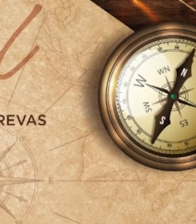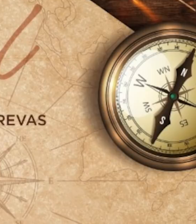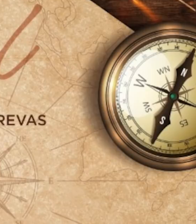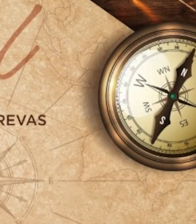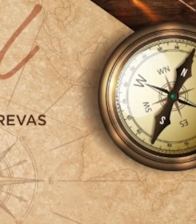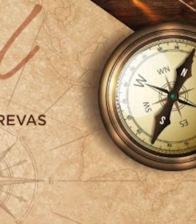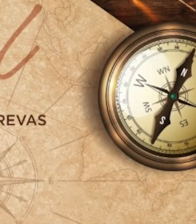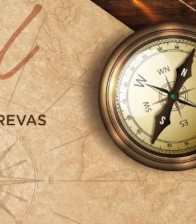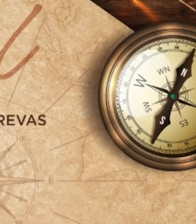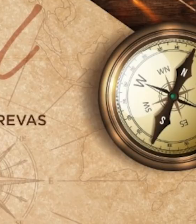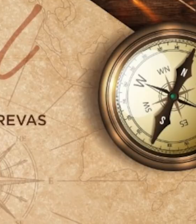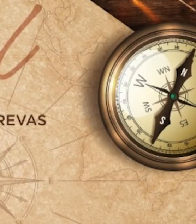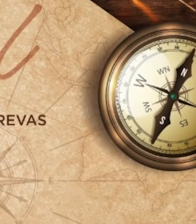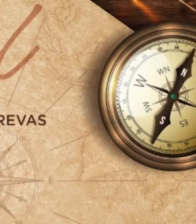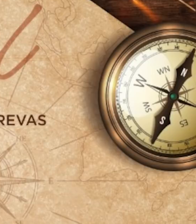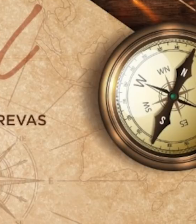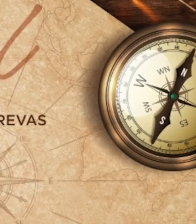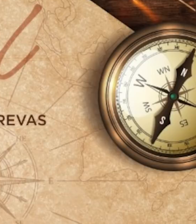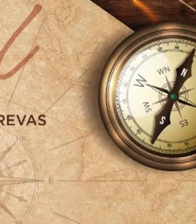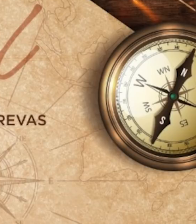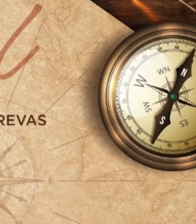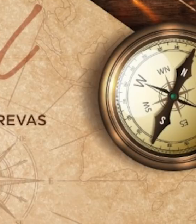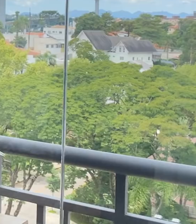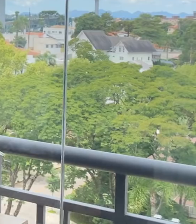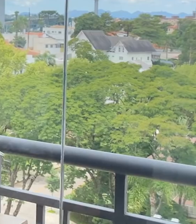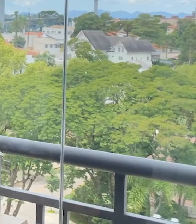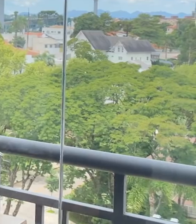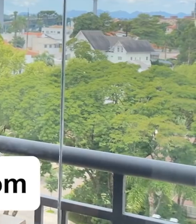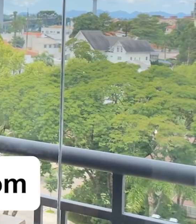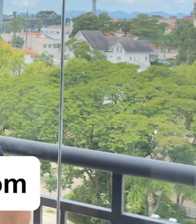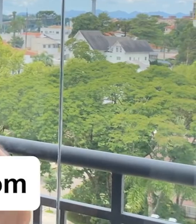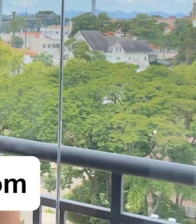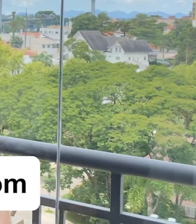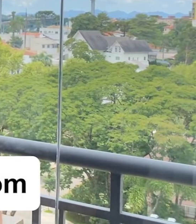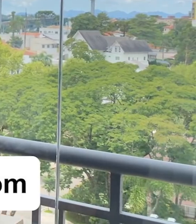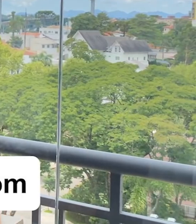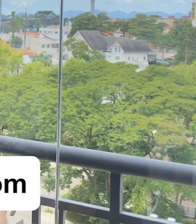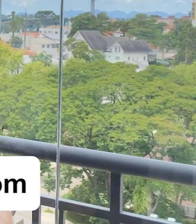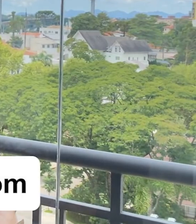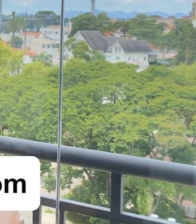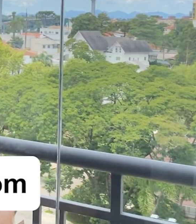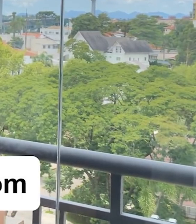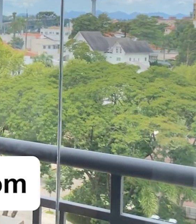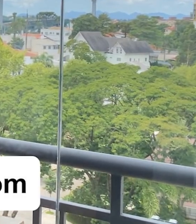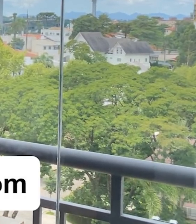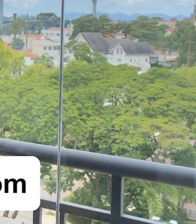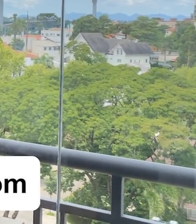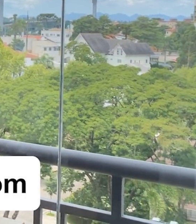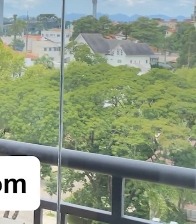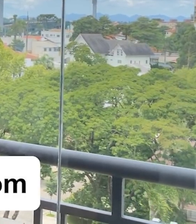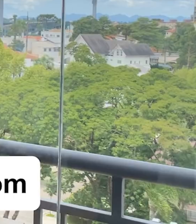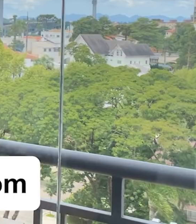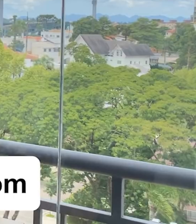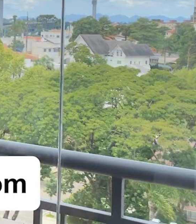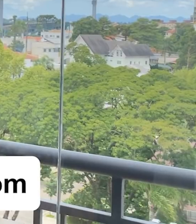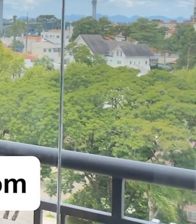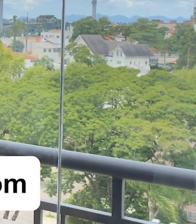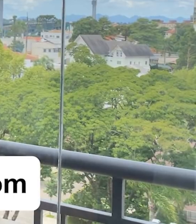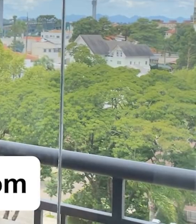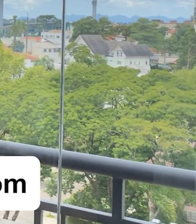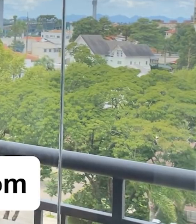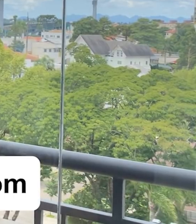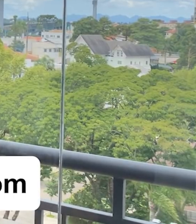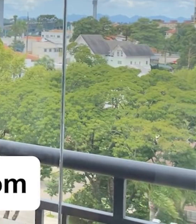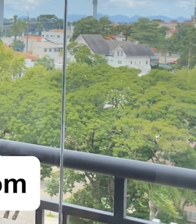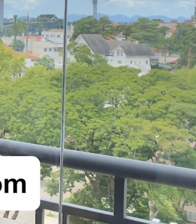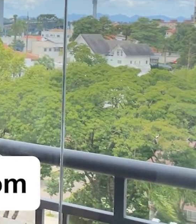maquiando fortaleza-ce destruído cativeiro serão quatro dias de curso onde você vai ter uma inversão de 13